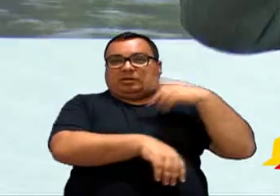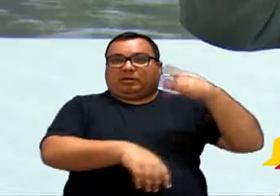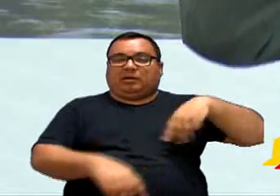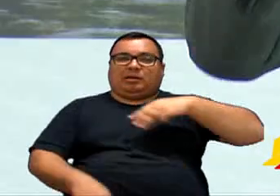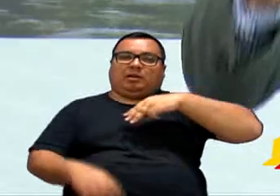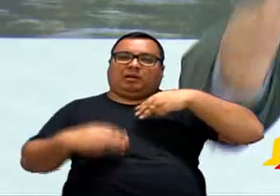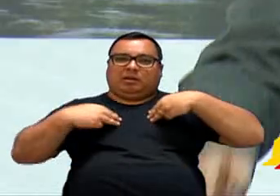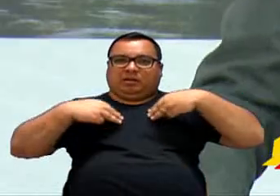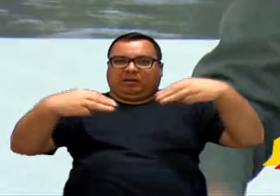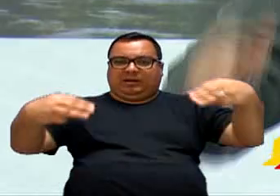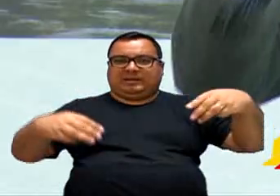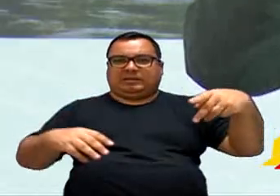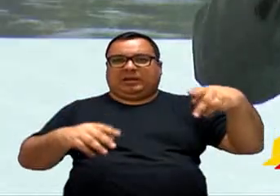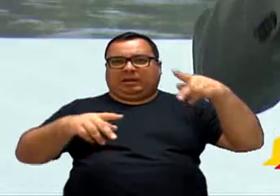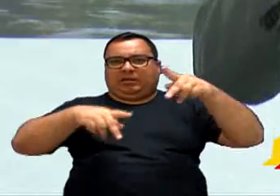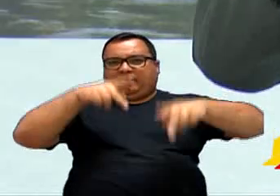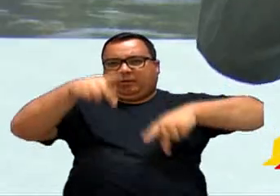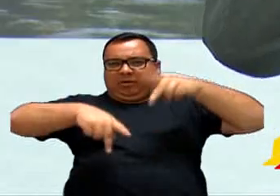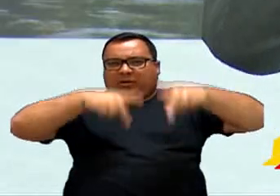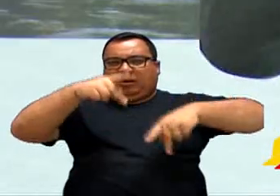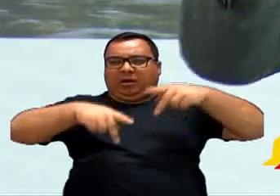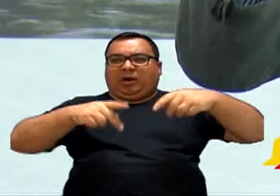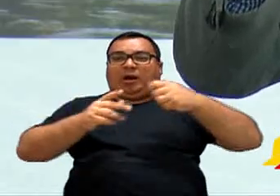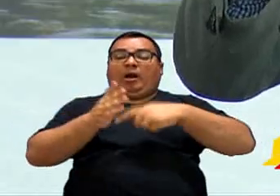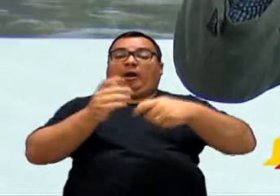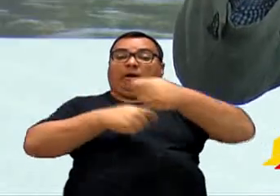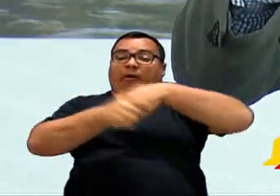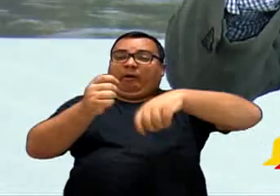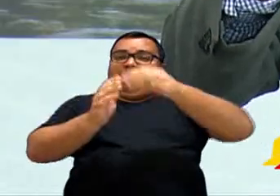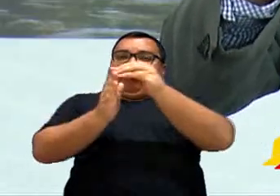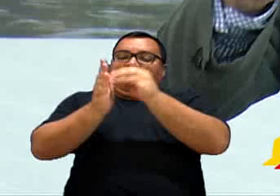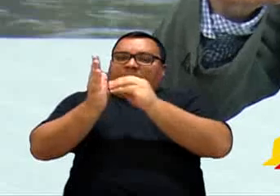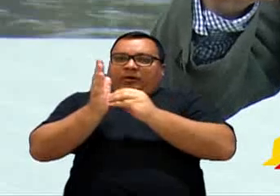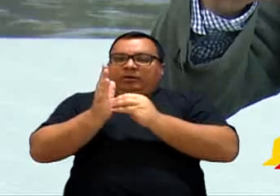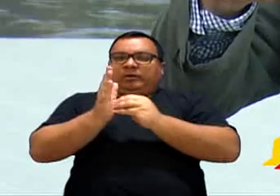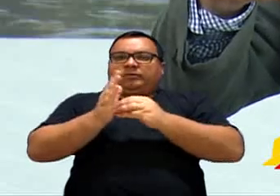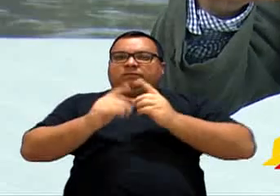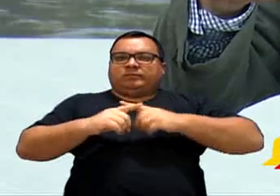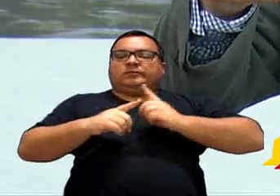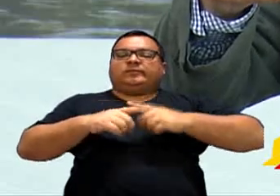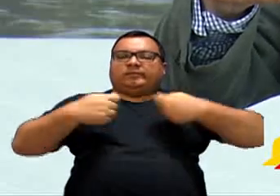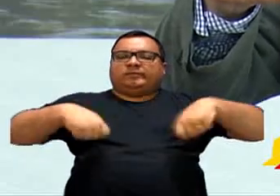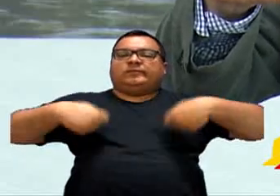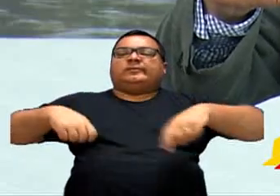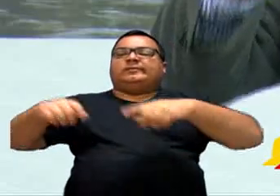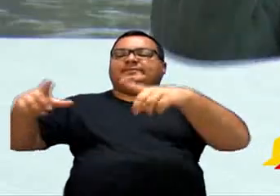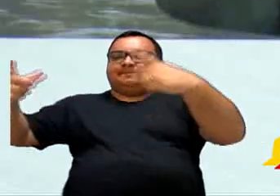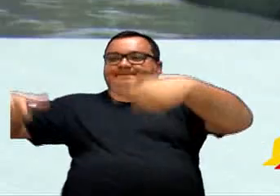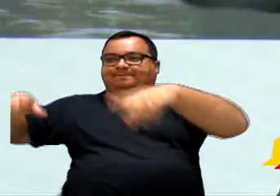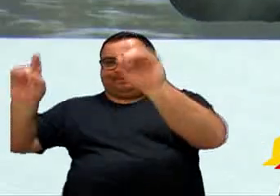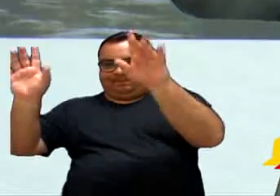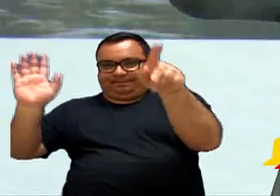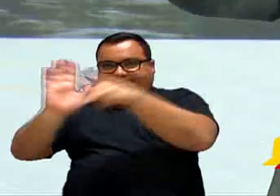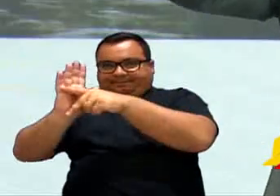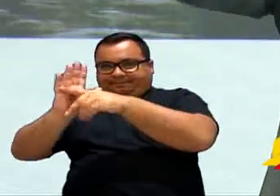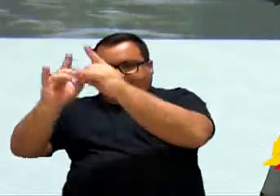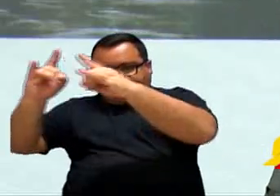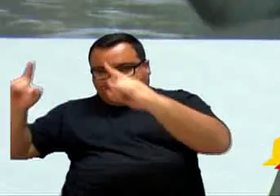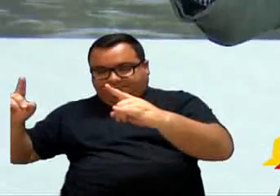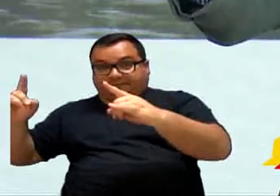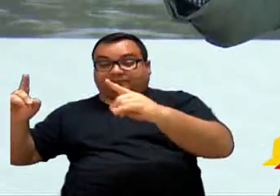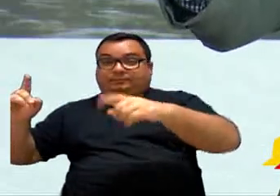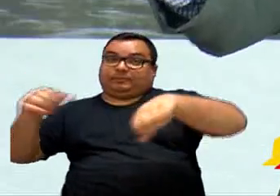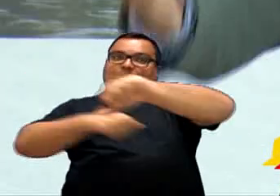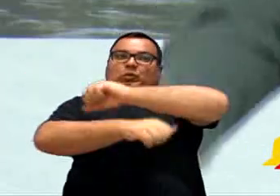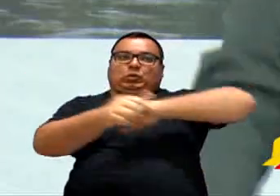Público, do Tribunal de Contas, para que faça essa adequação, retire como área de especial interesse para a utilização do que é